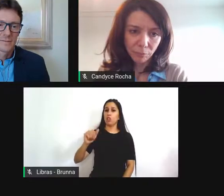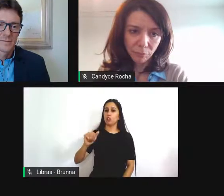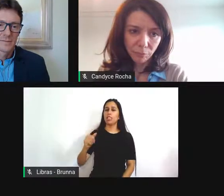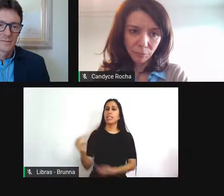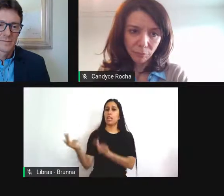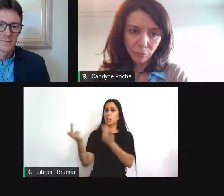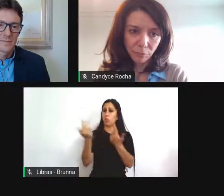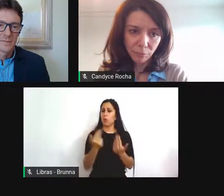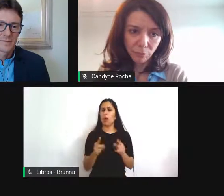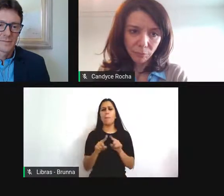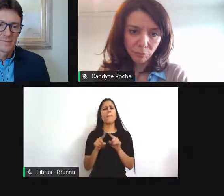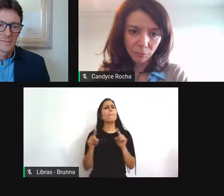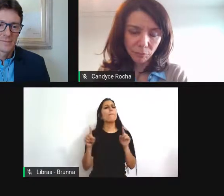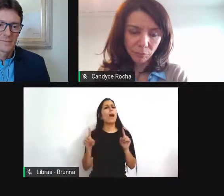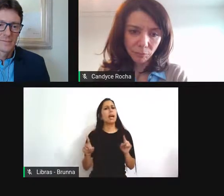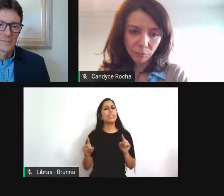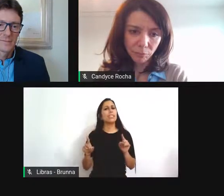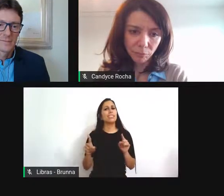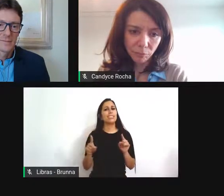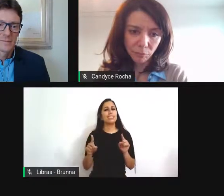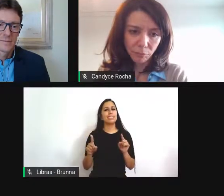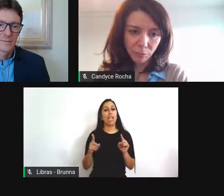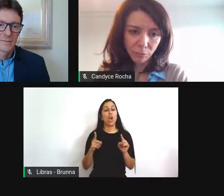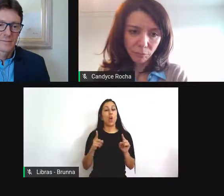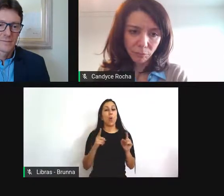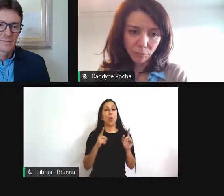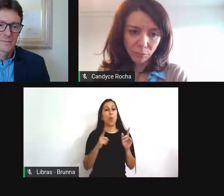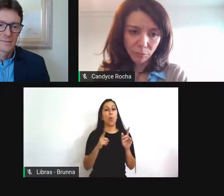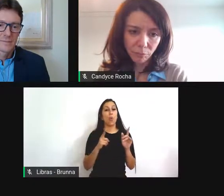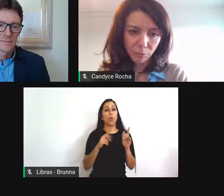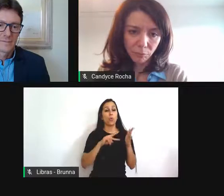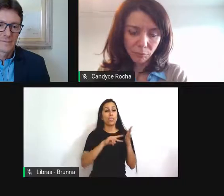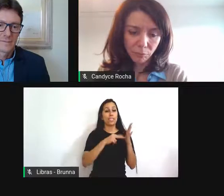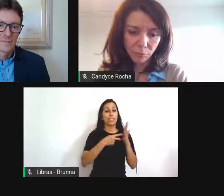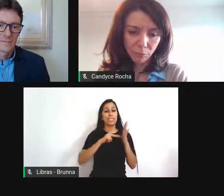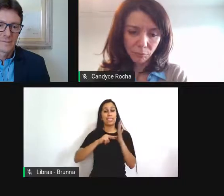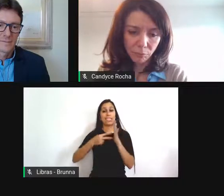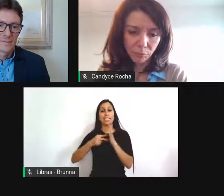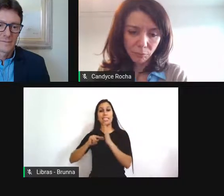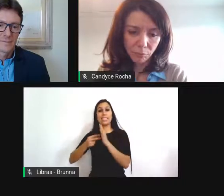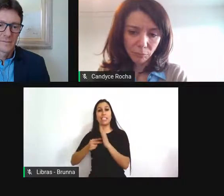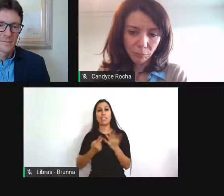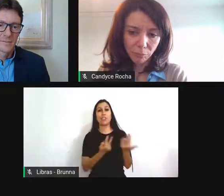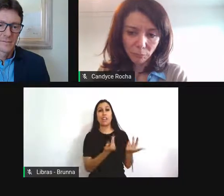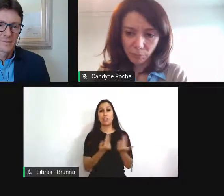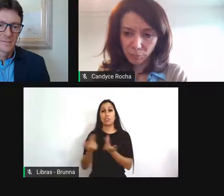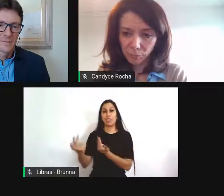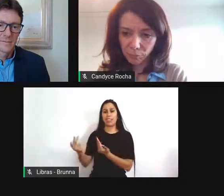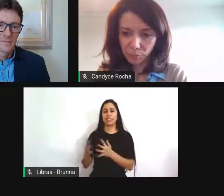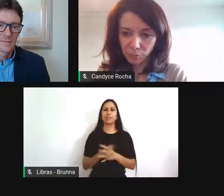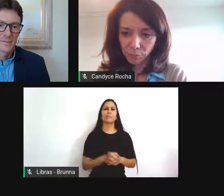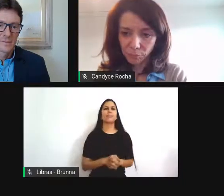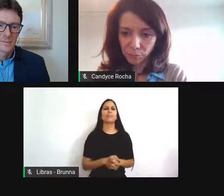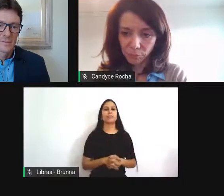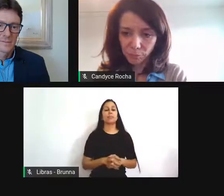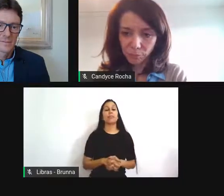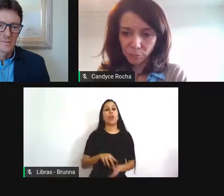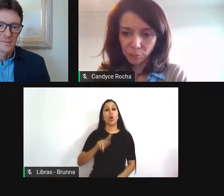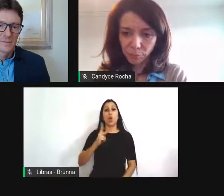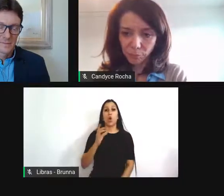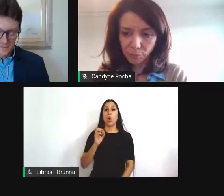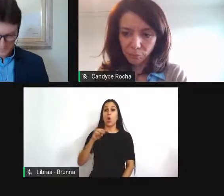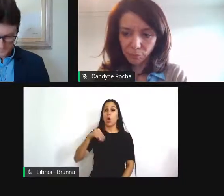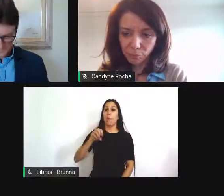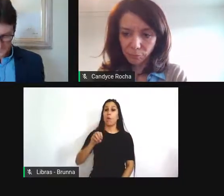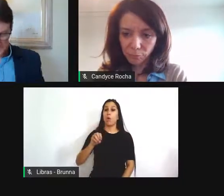os sentidos por demais diferentes, os conceitos por demais diferentes. Então, o que acontece? Homógrafas, né, que são as